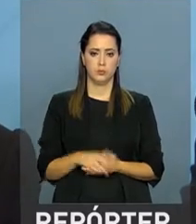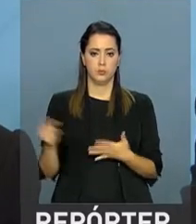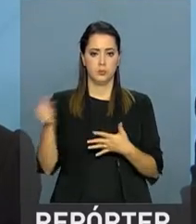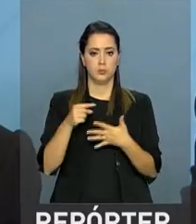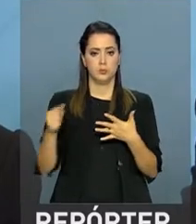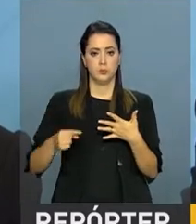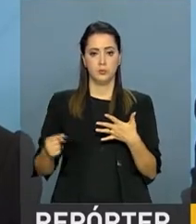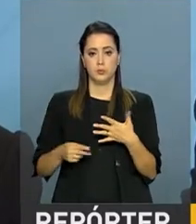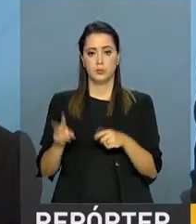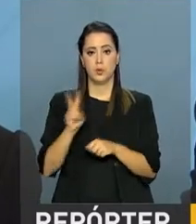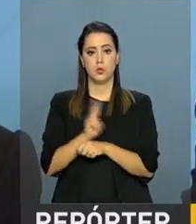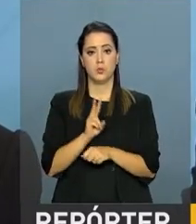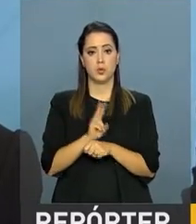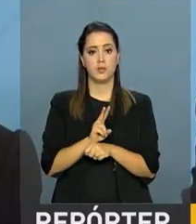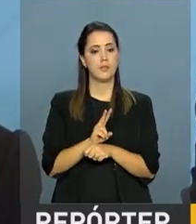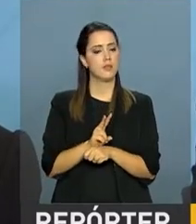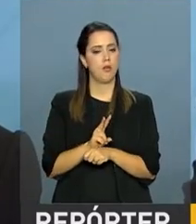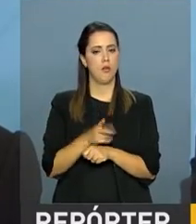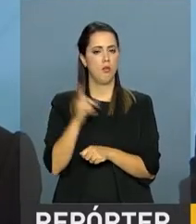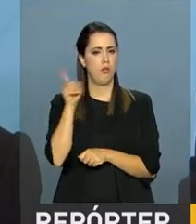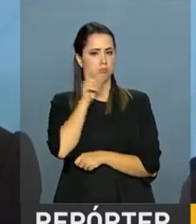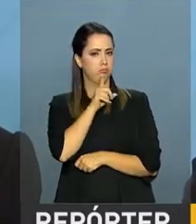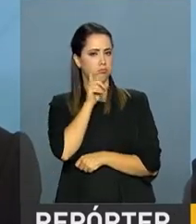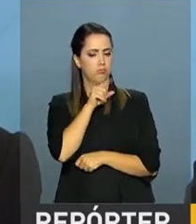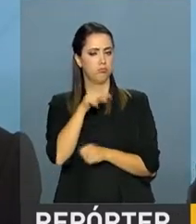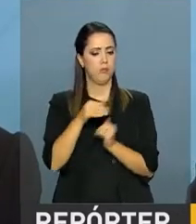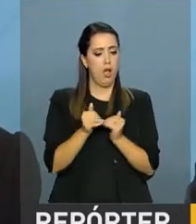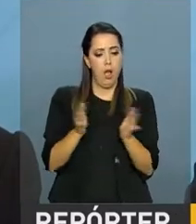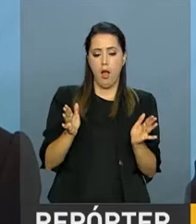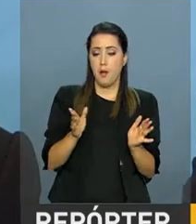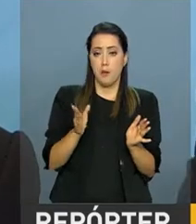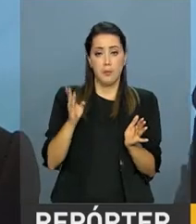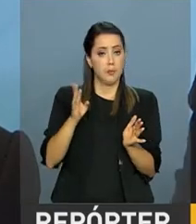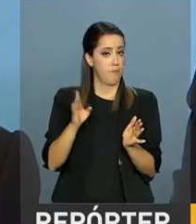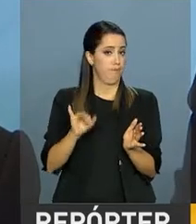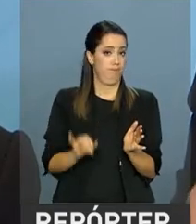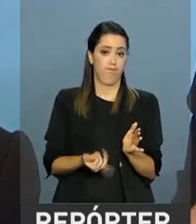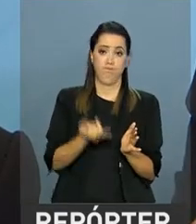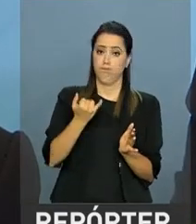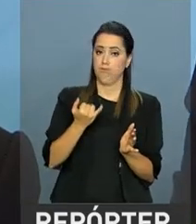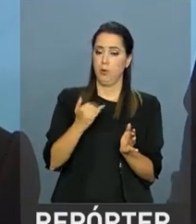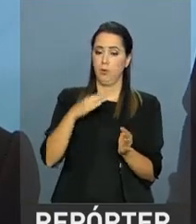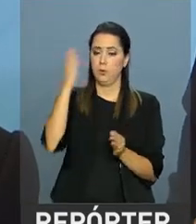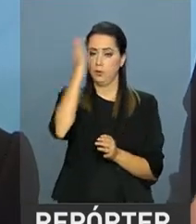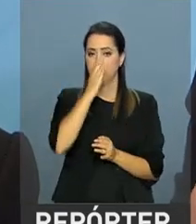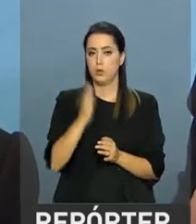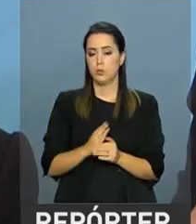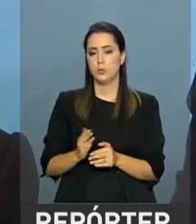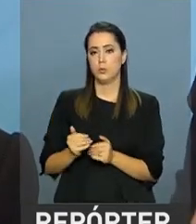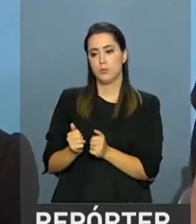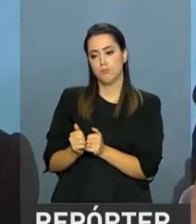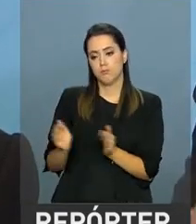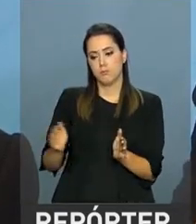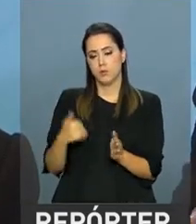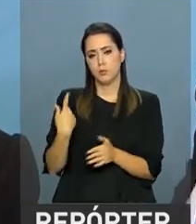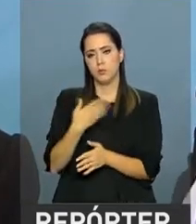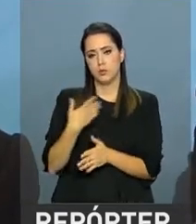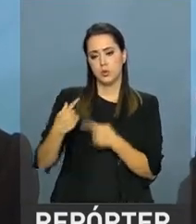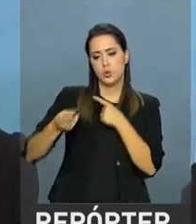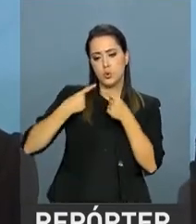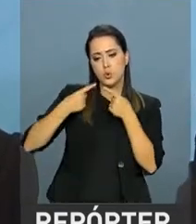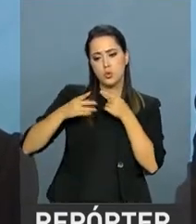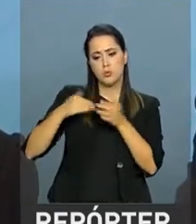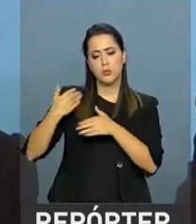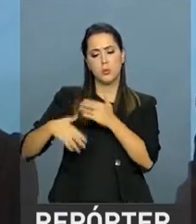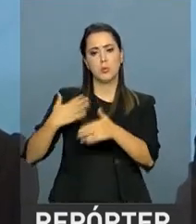protecionistas americanas abrem uma oportunidade para a acelerarmos o dia halo